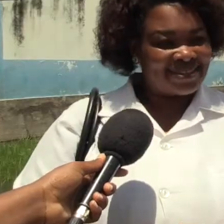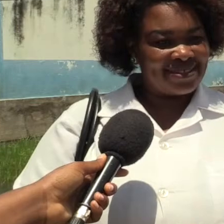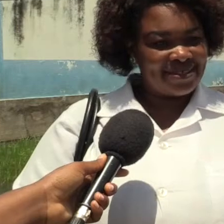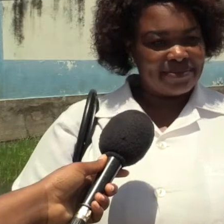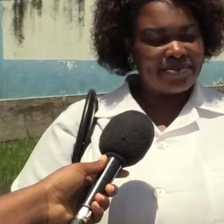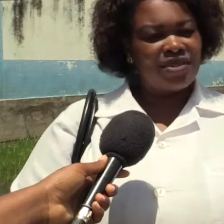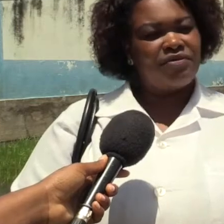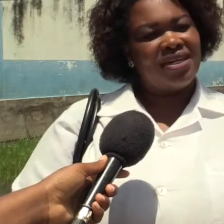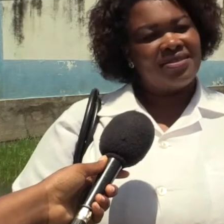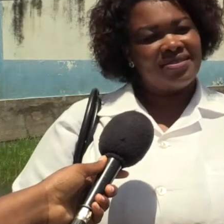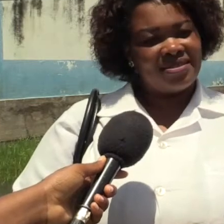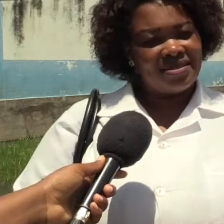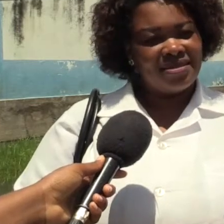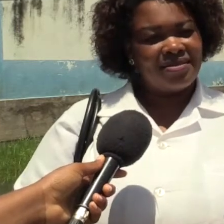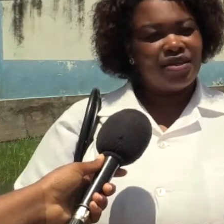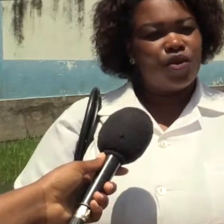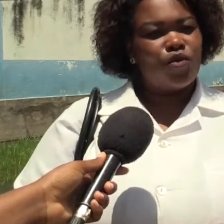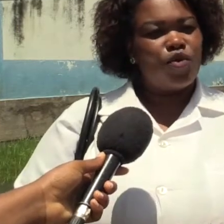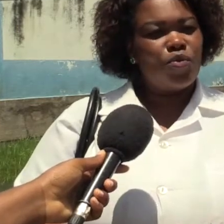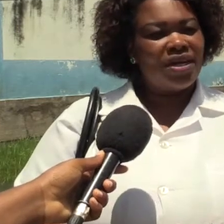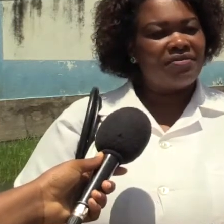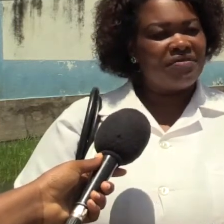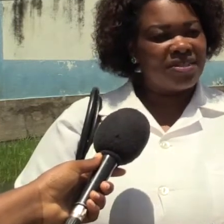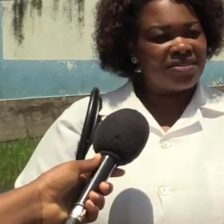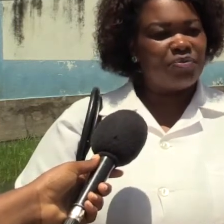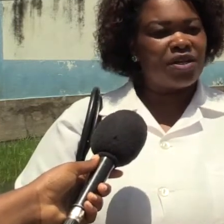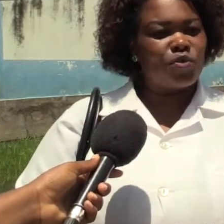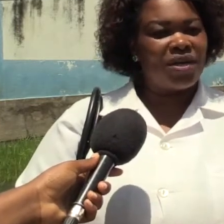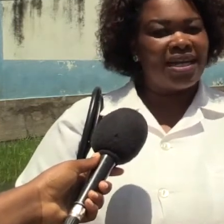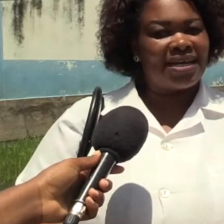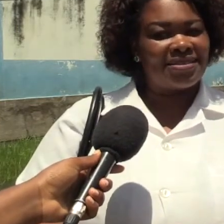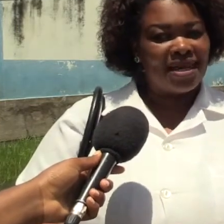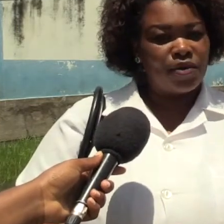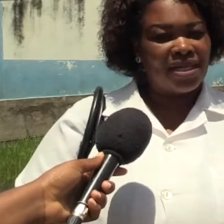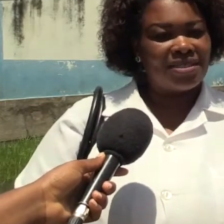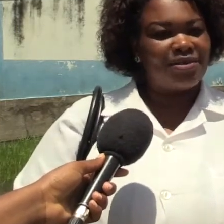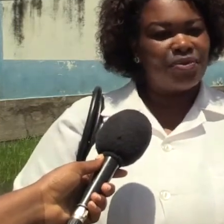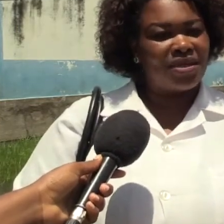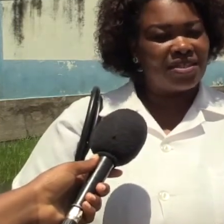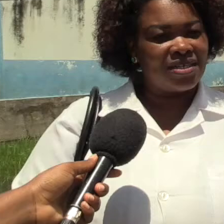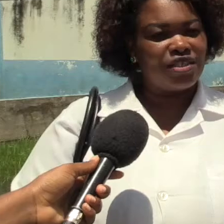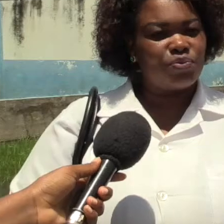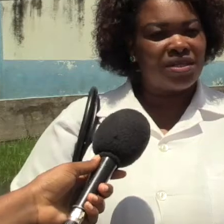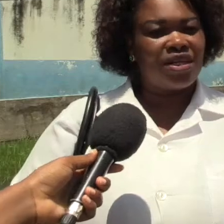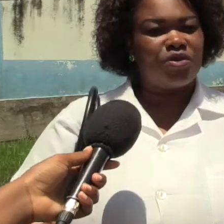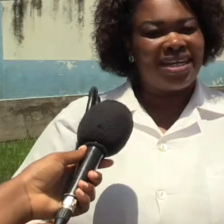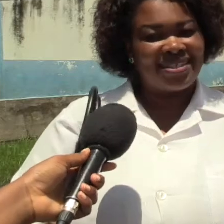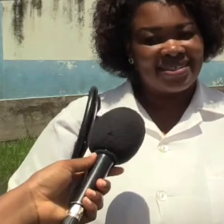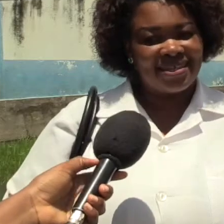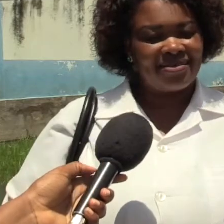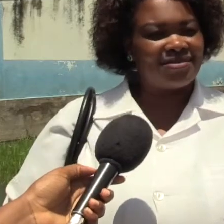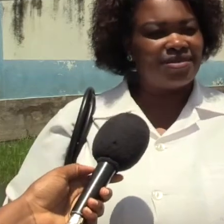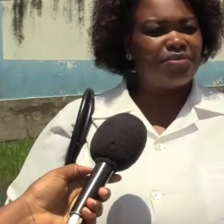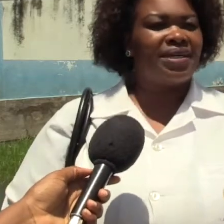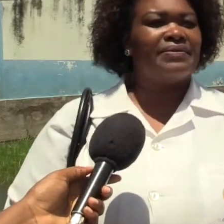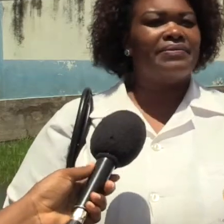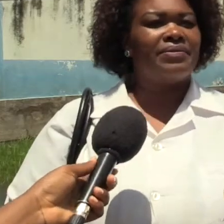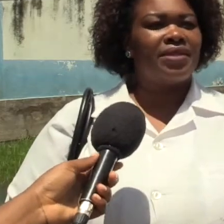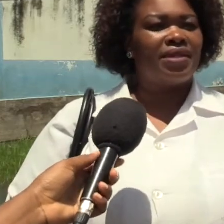classe vai decidir como é que vai fazer para recuperar as aulas que as crianças perderam nesta